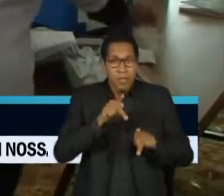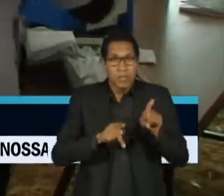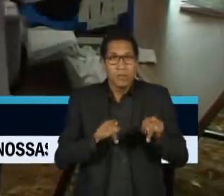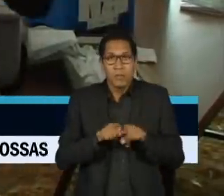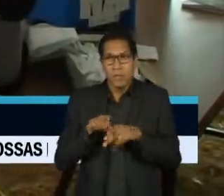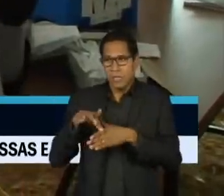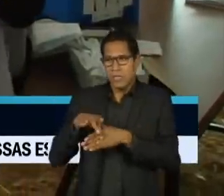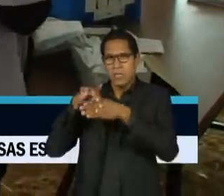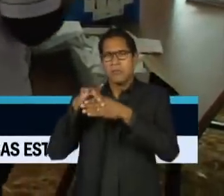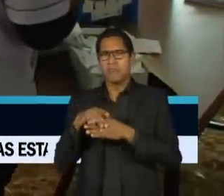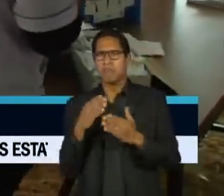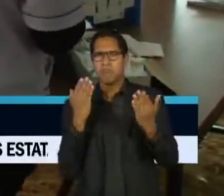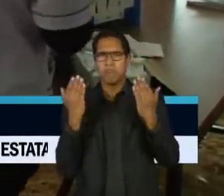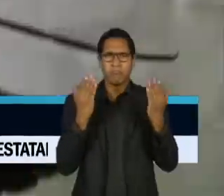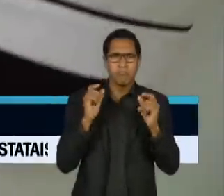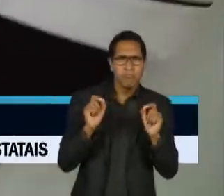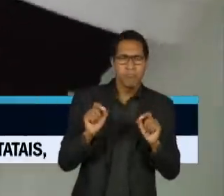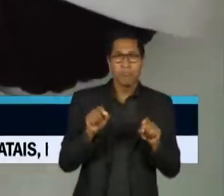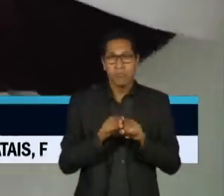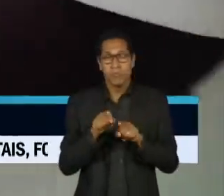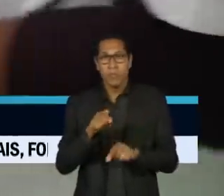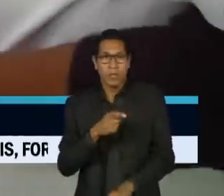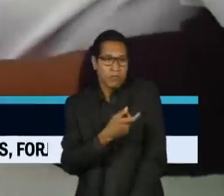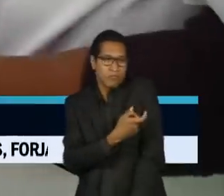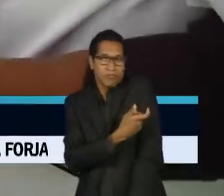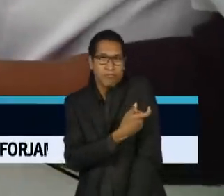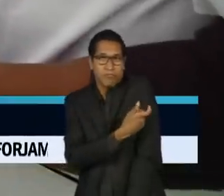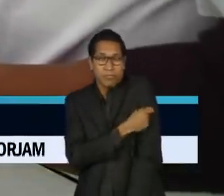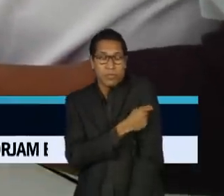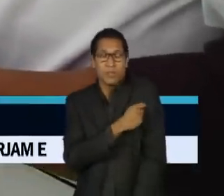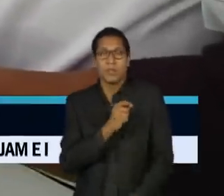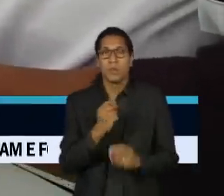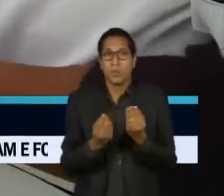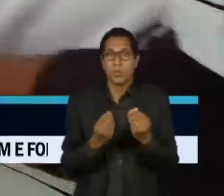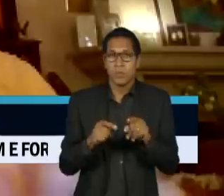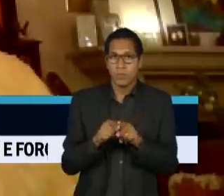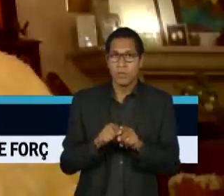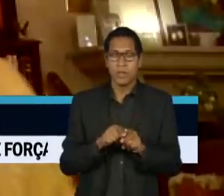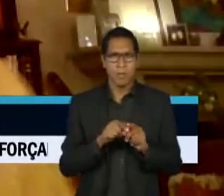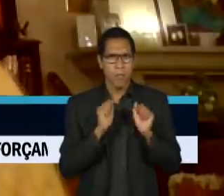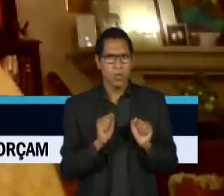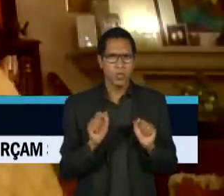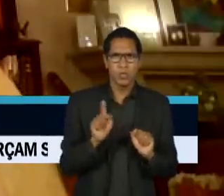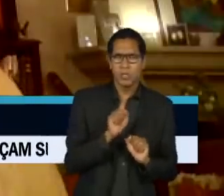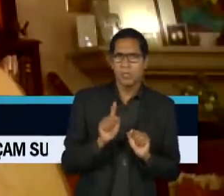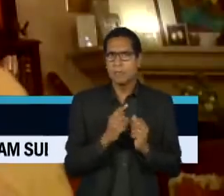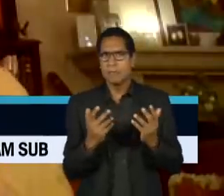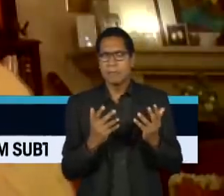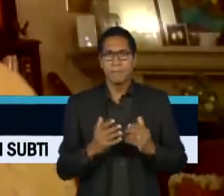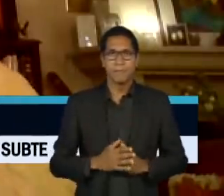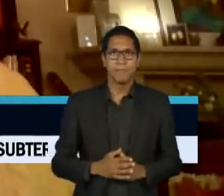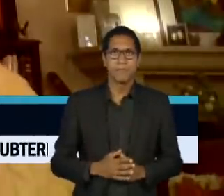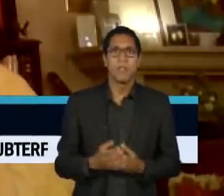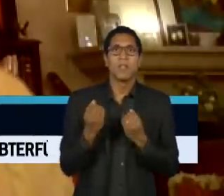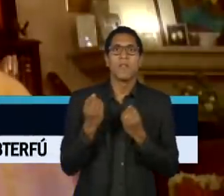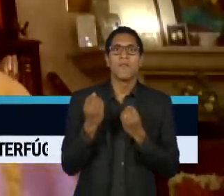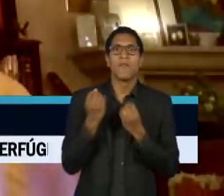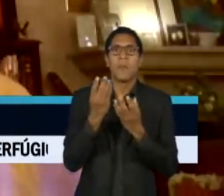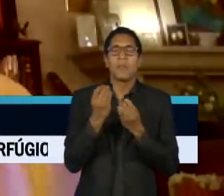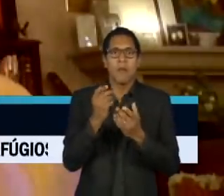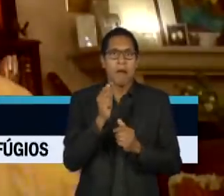questionam a nocividade da nova versão do SARS-CoV-2, sobretudo para os vacinados. Essa informação ainda não está disponível,